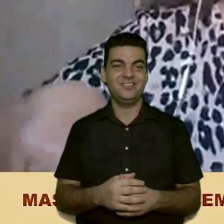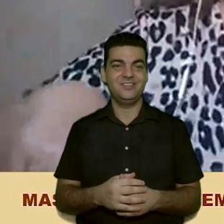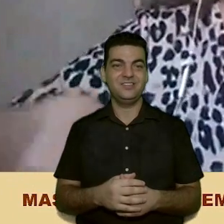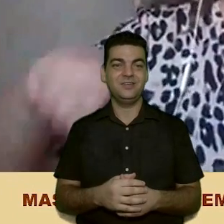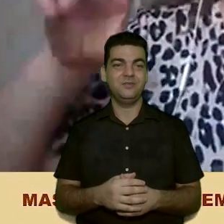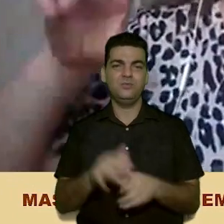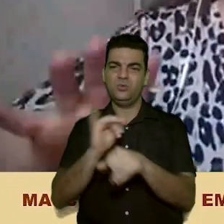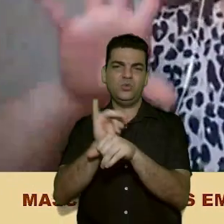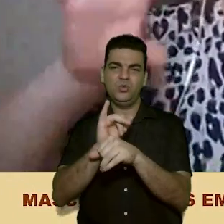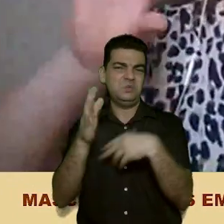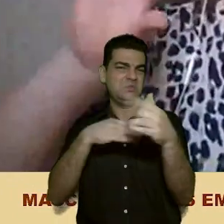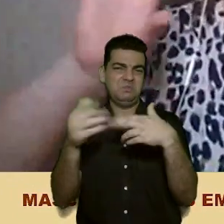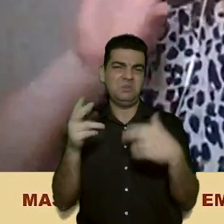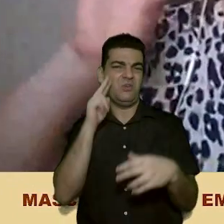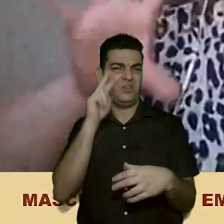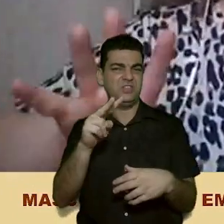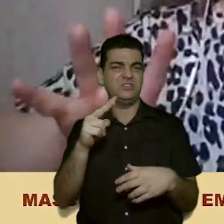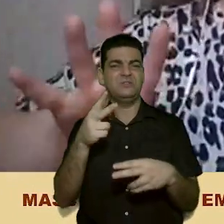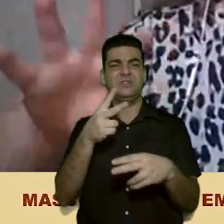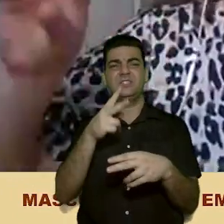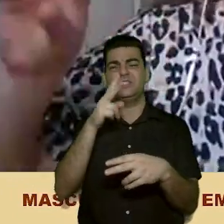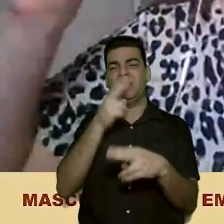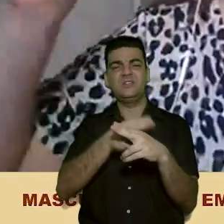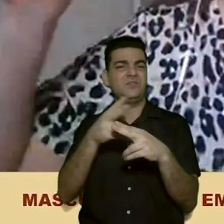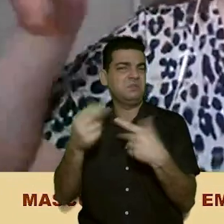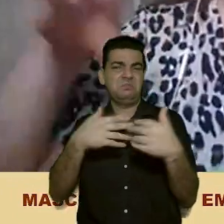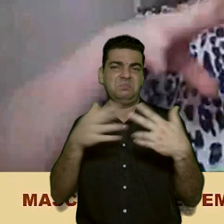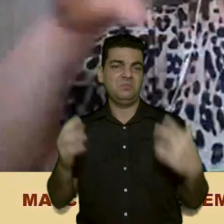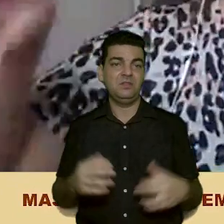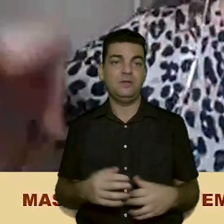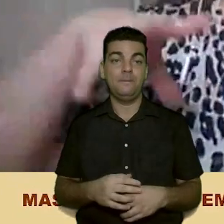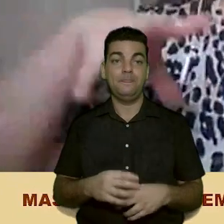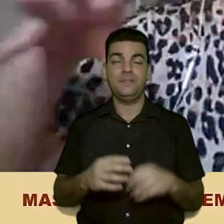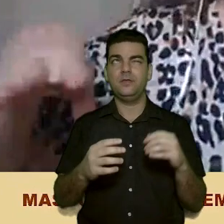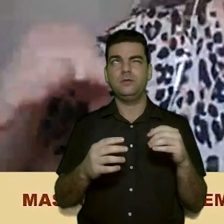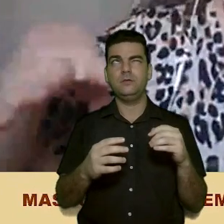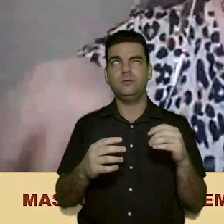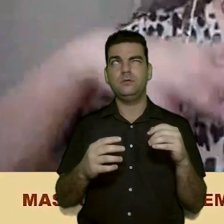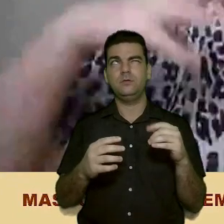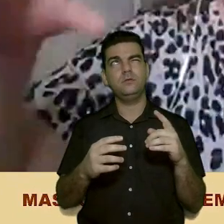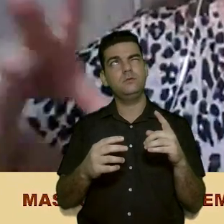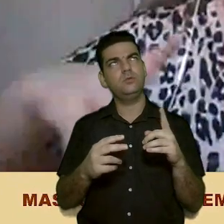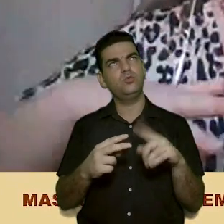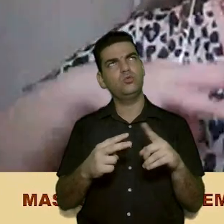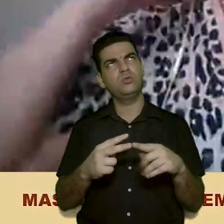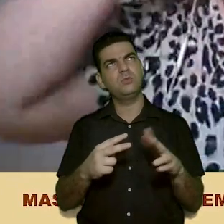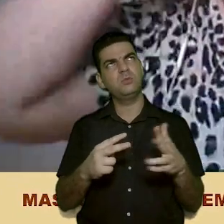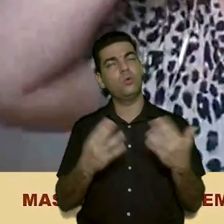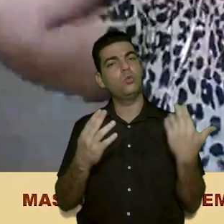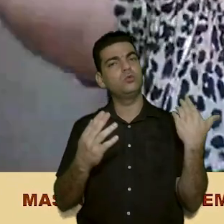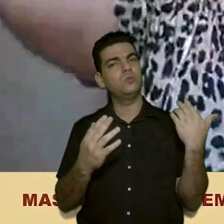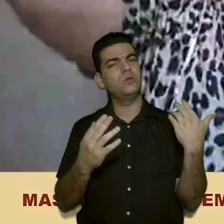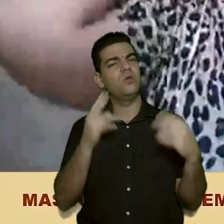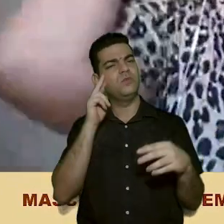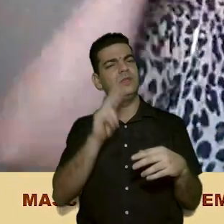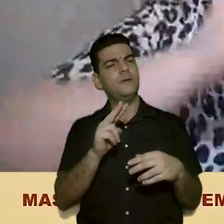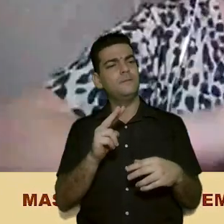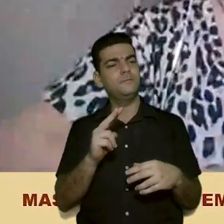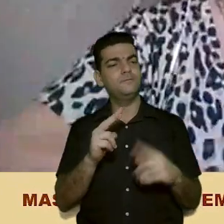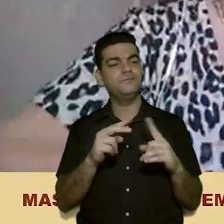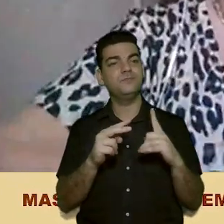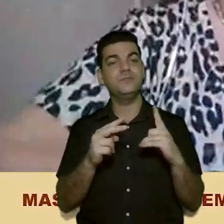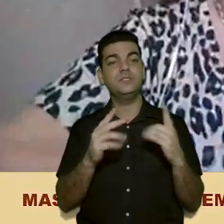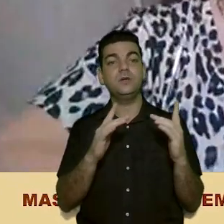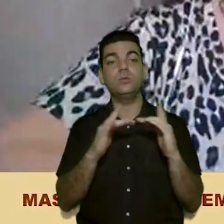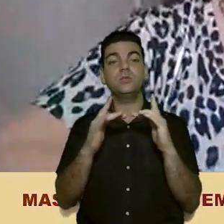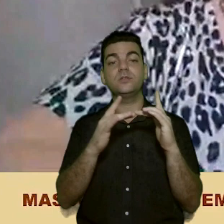muito de acompanhar os conteúdos de adolescente, dos streamings, né? Netflix e tudo mais. E